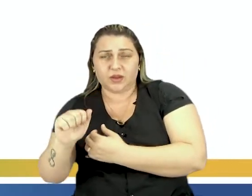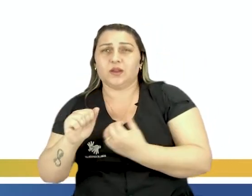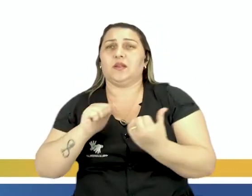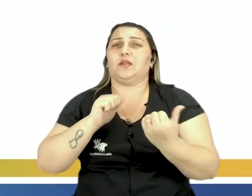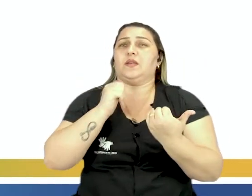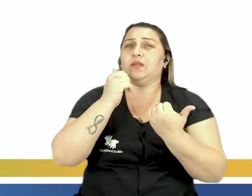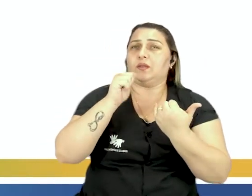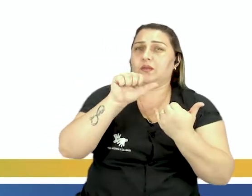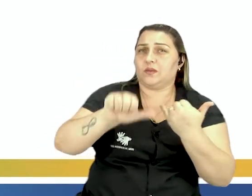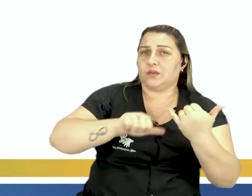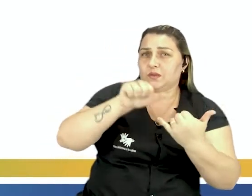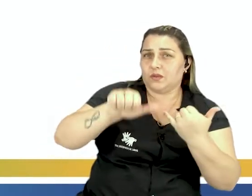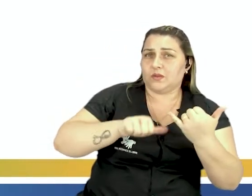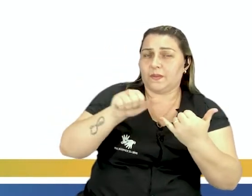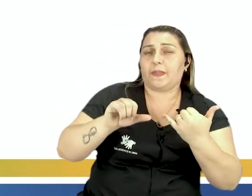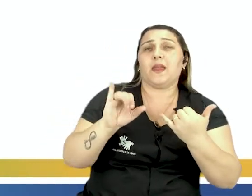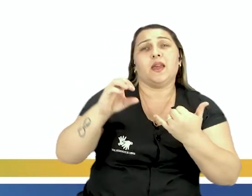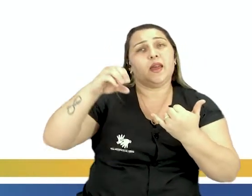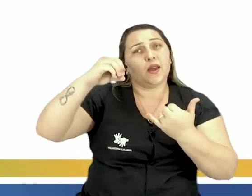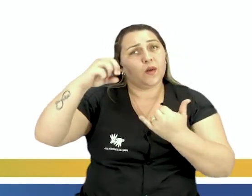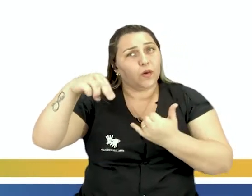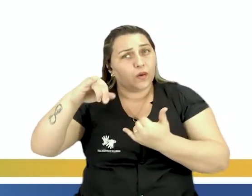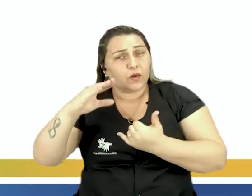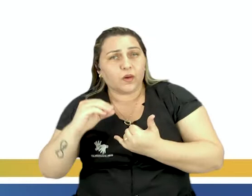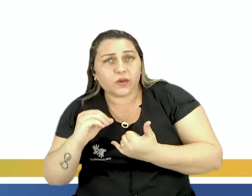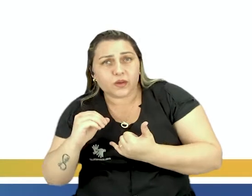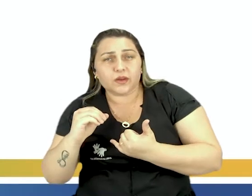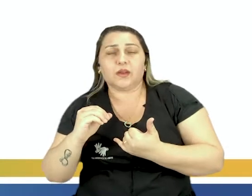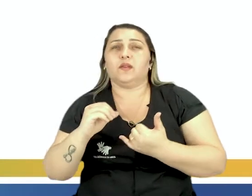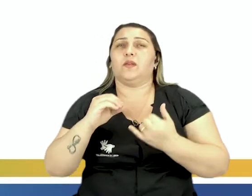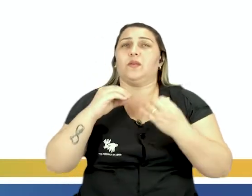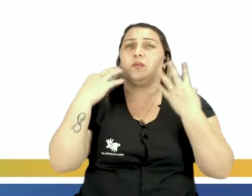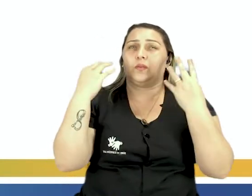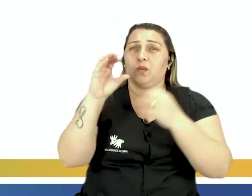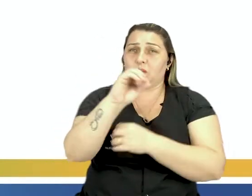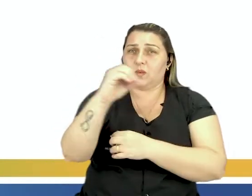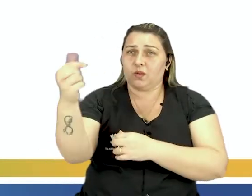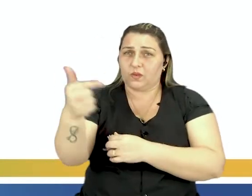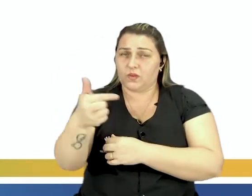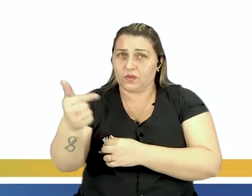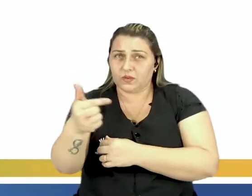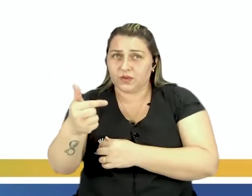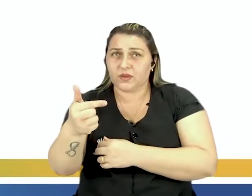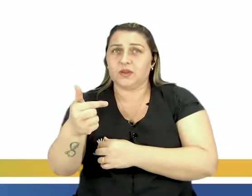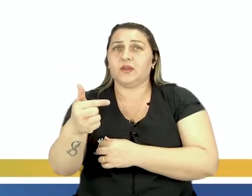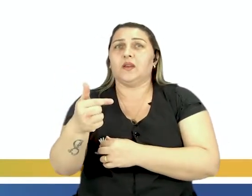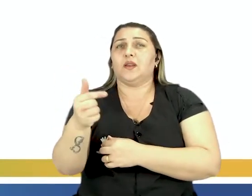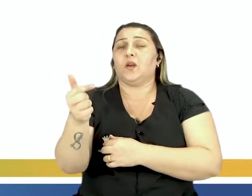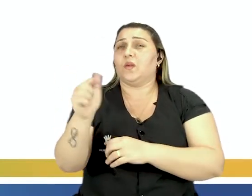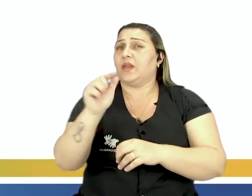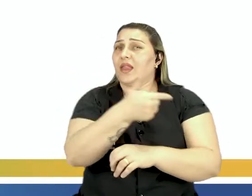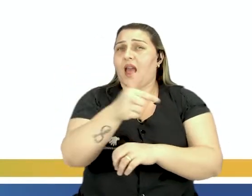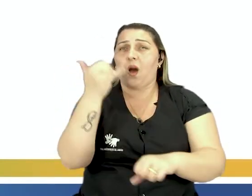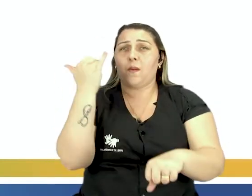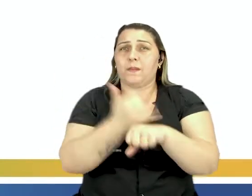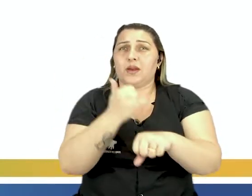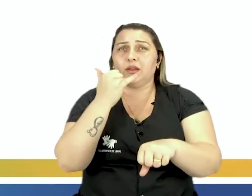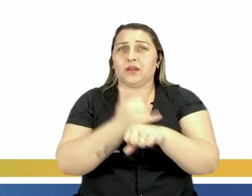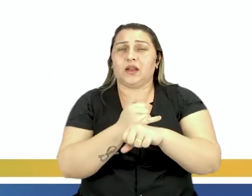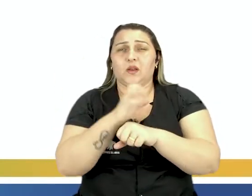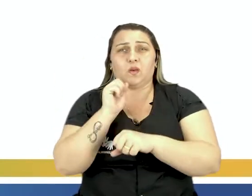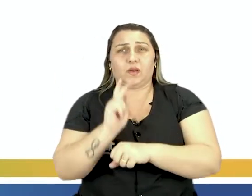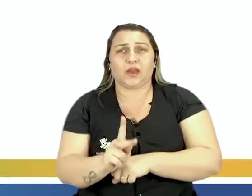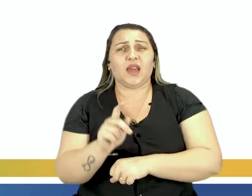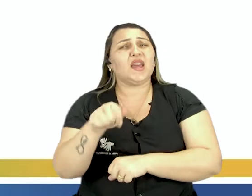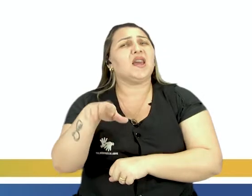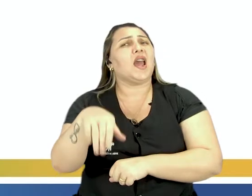química iônica, ok? São formados pelo oxigênio, a ligação entre o oxigênio e os não metais. Ok? E